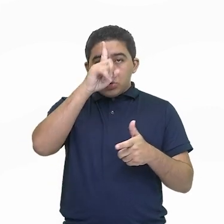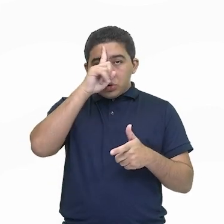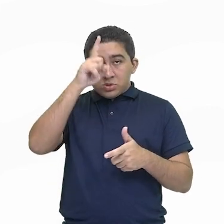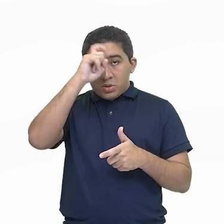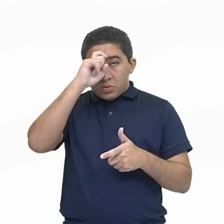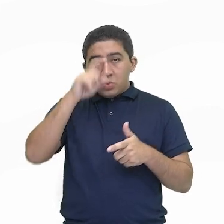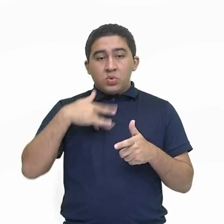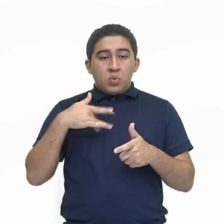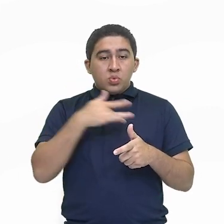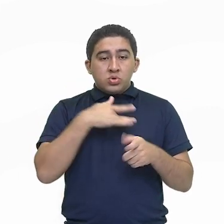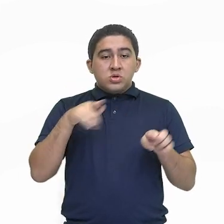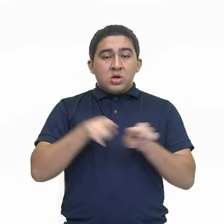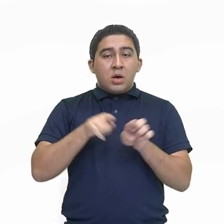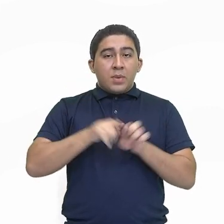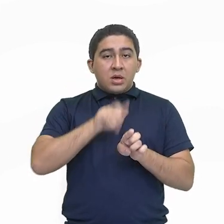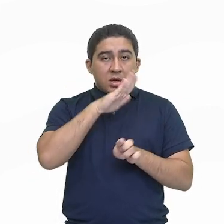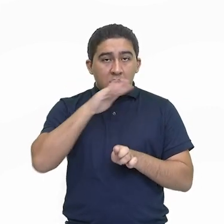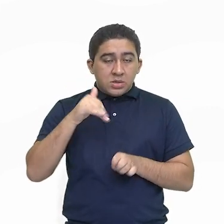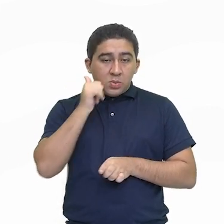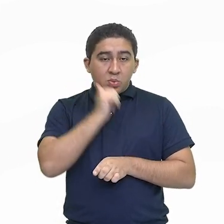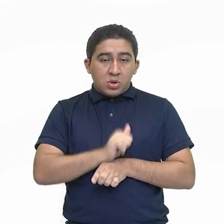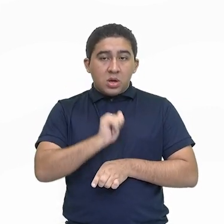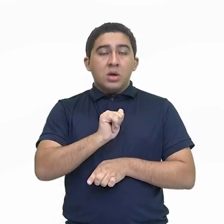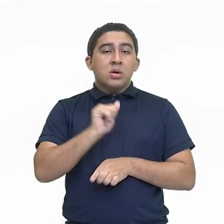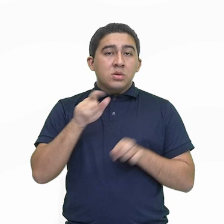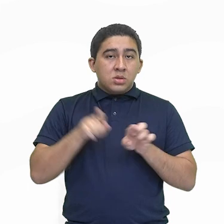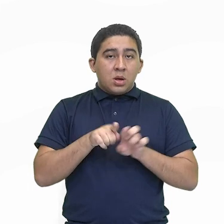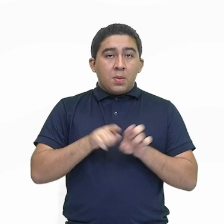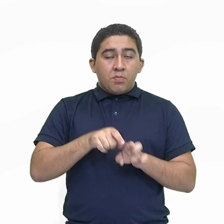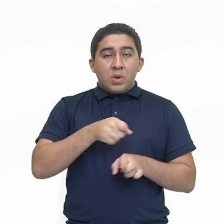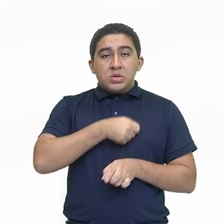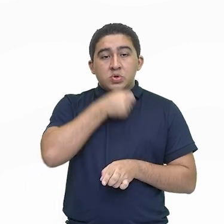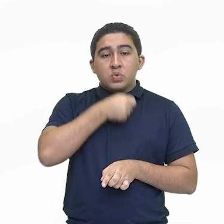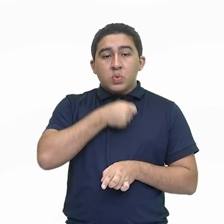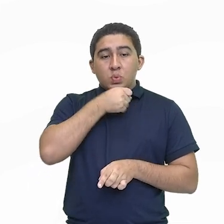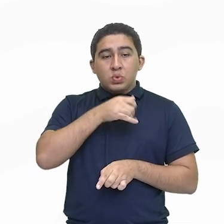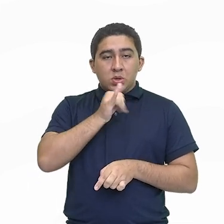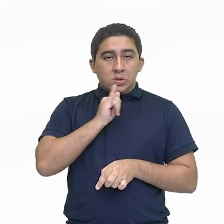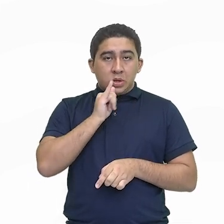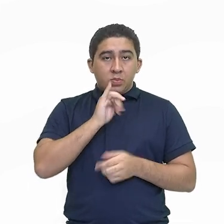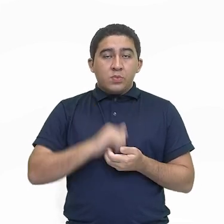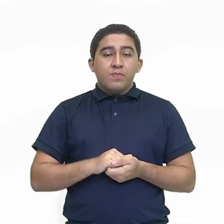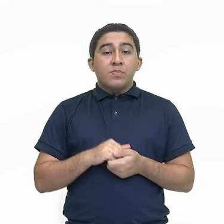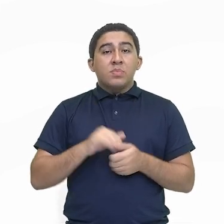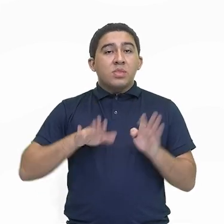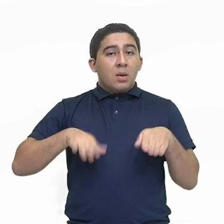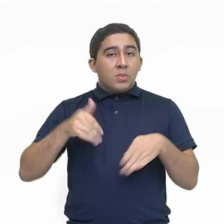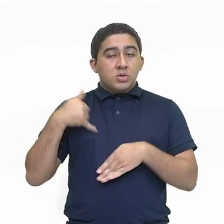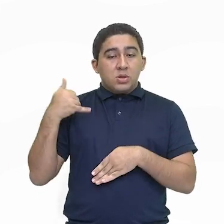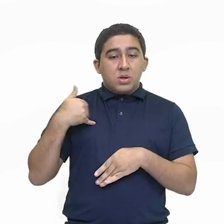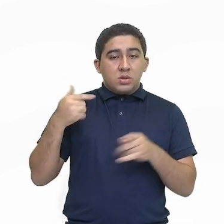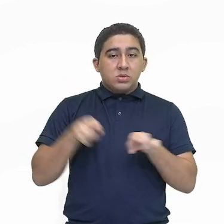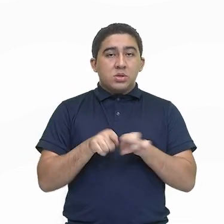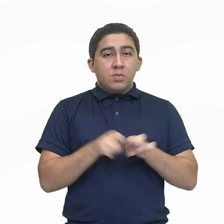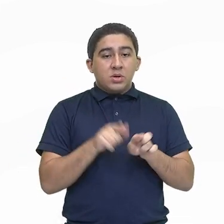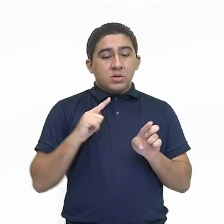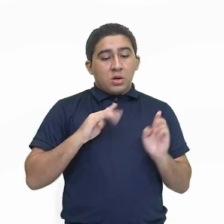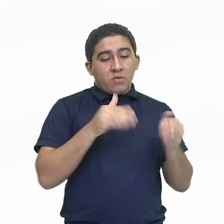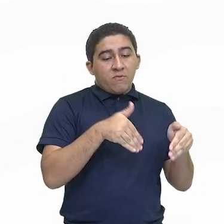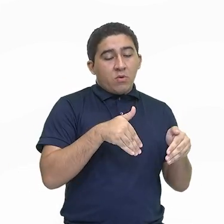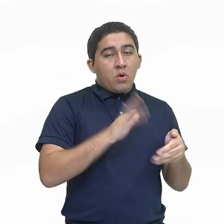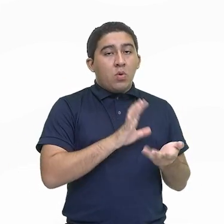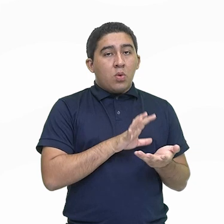crianças, mulheres, idosos, por exemplo. Por faixa etária, tem vacinas específicas para crianças e específicas